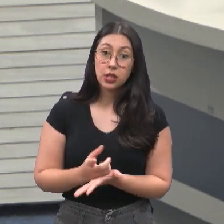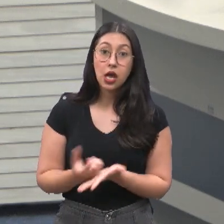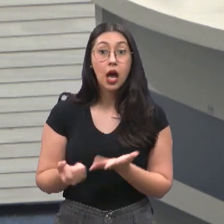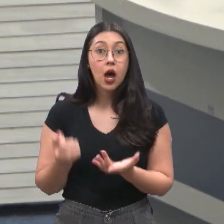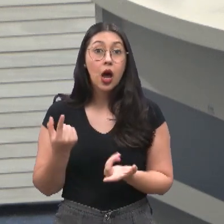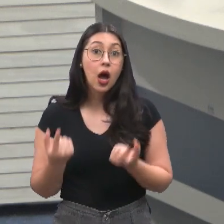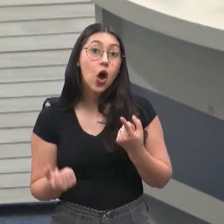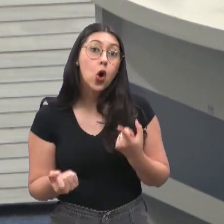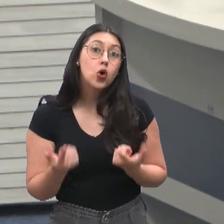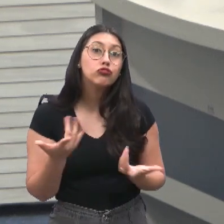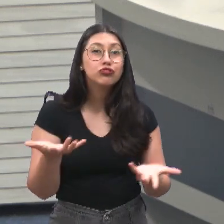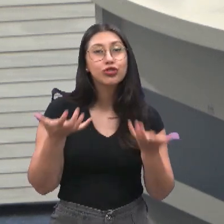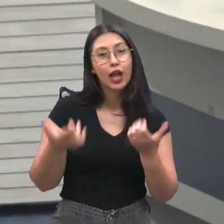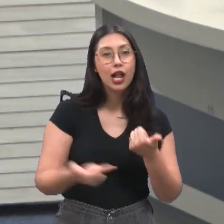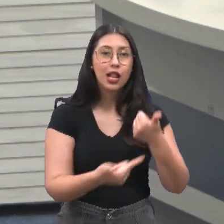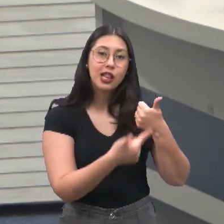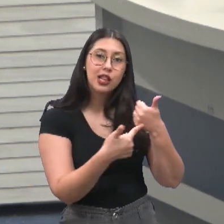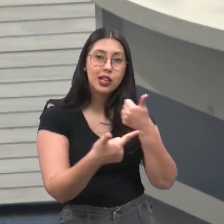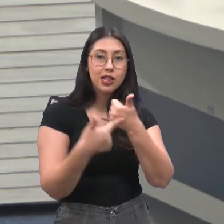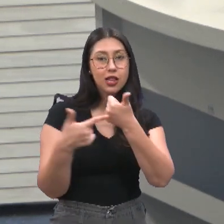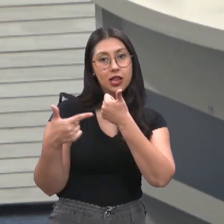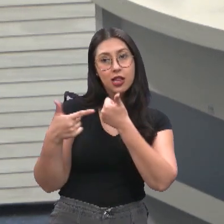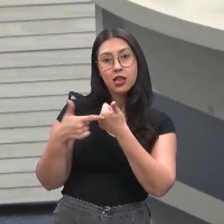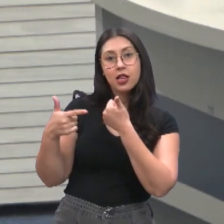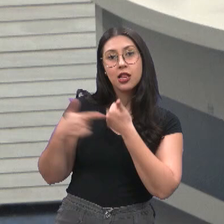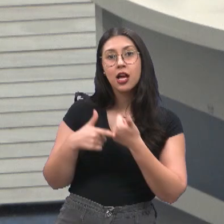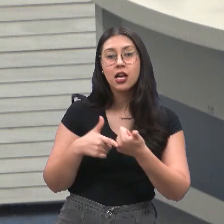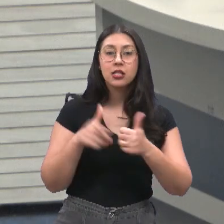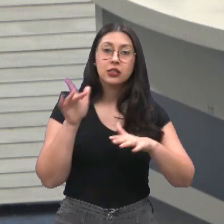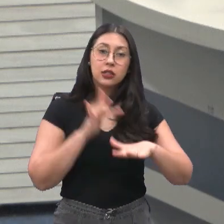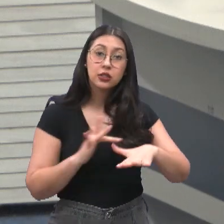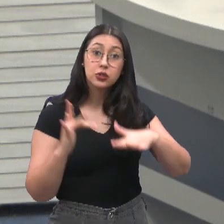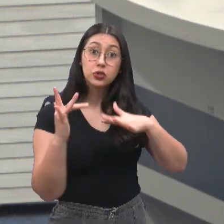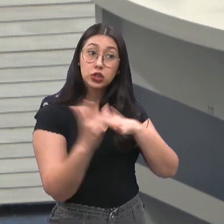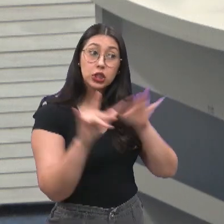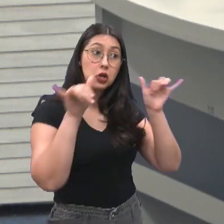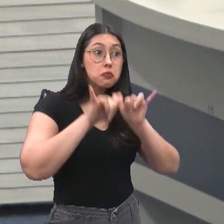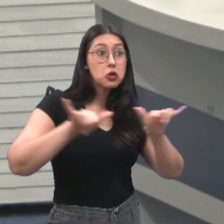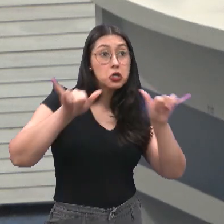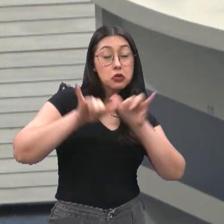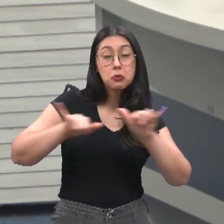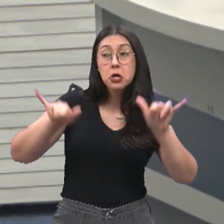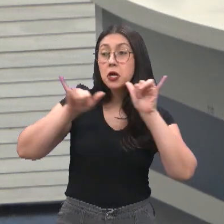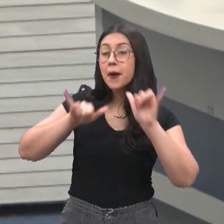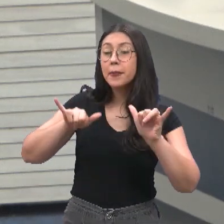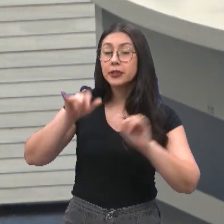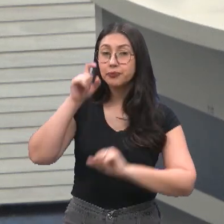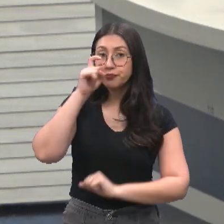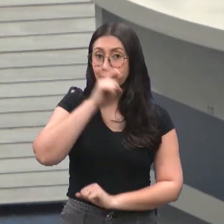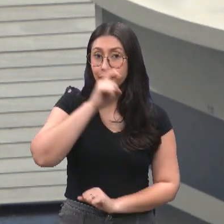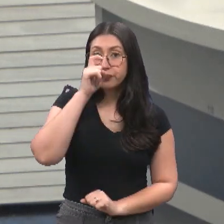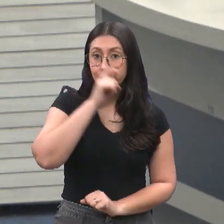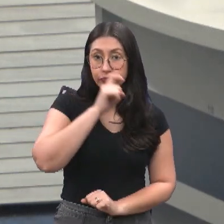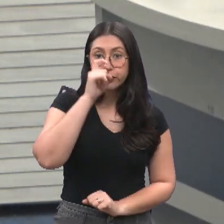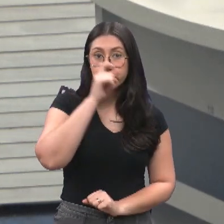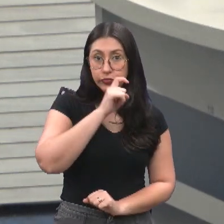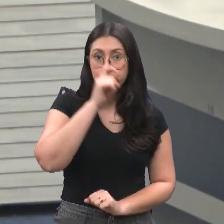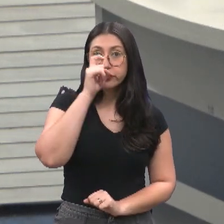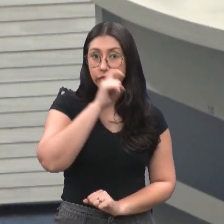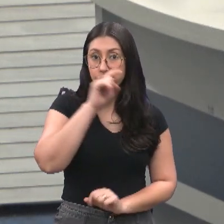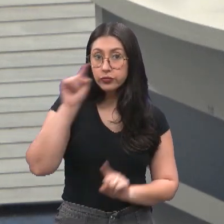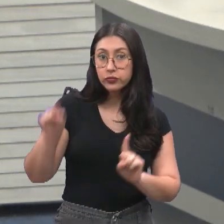ganhar cliques e lacrar as redes sociais, espalhando desinformação com